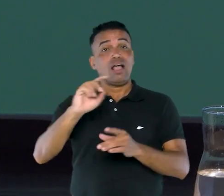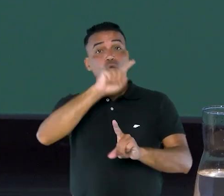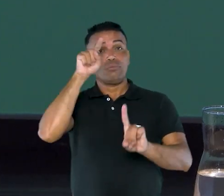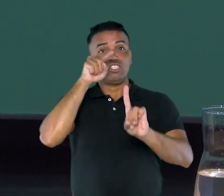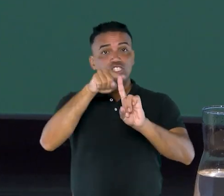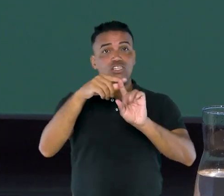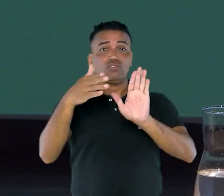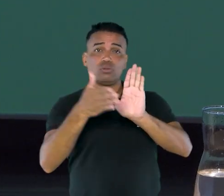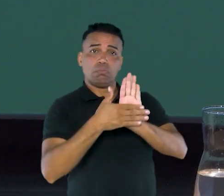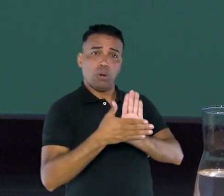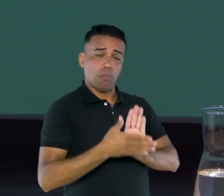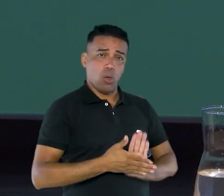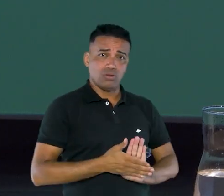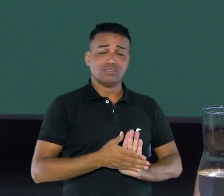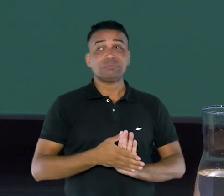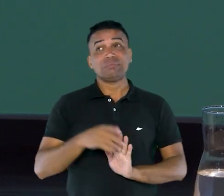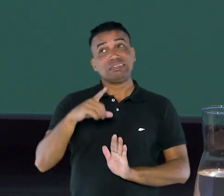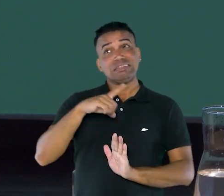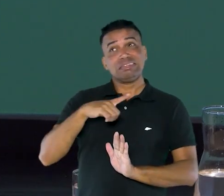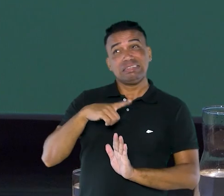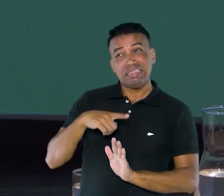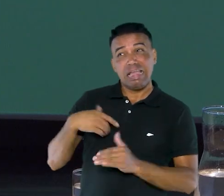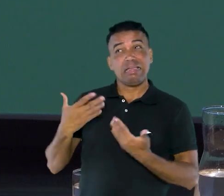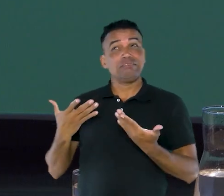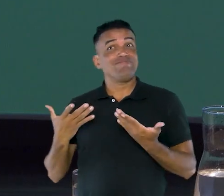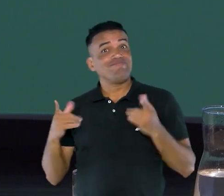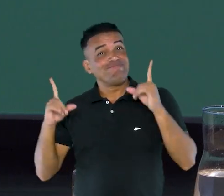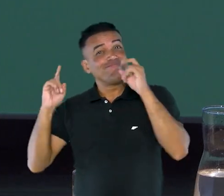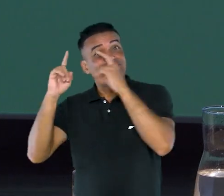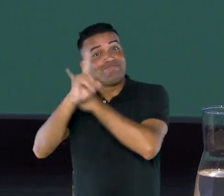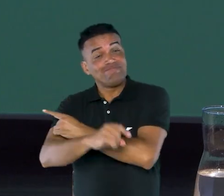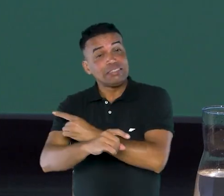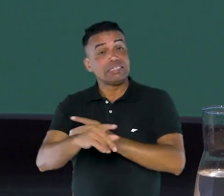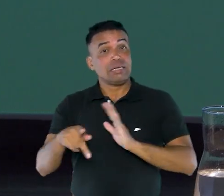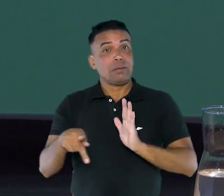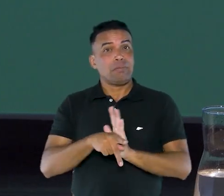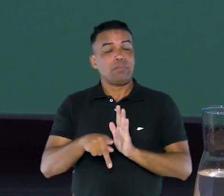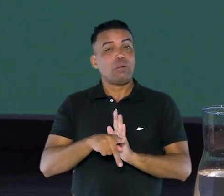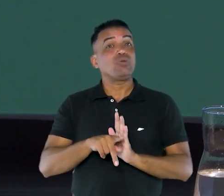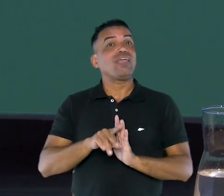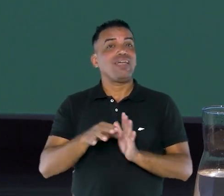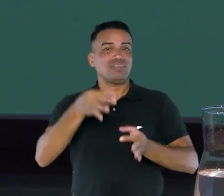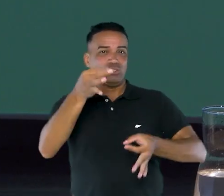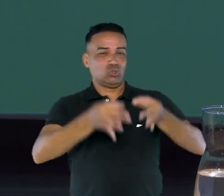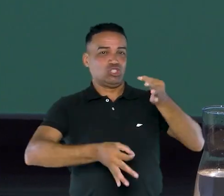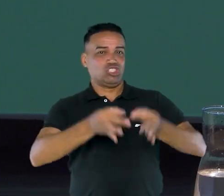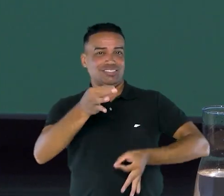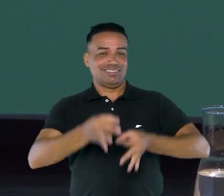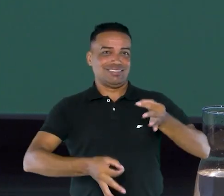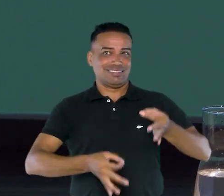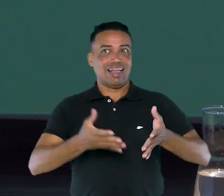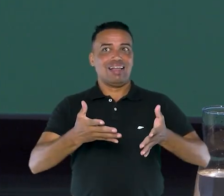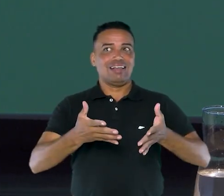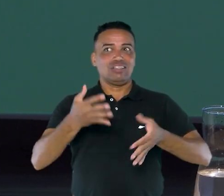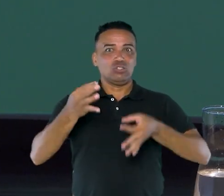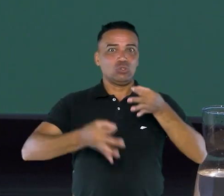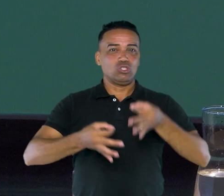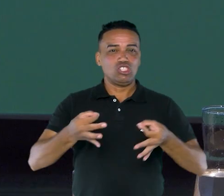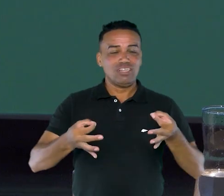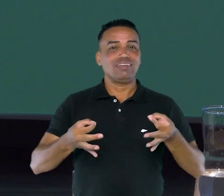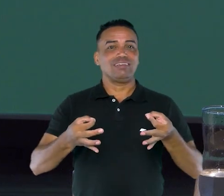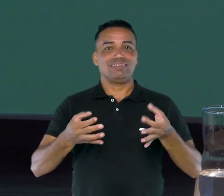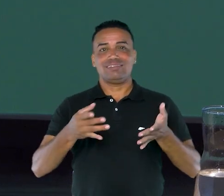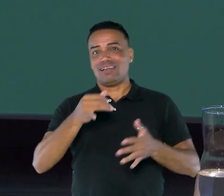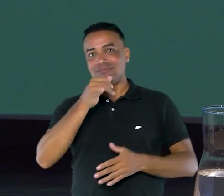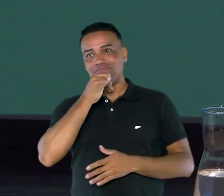metas, e tem um paradigma, entre vários, mas tem um paradigma que é o JUST, que é a justiça, e